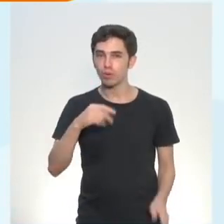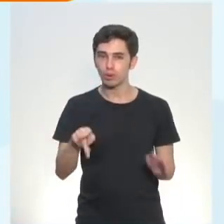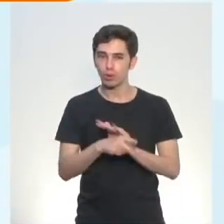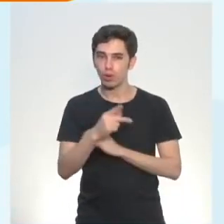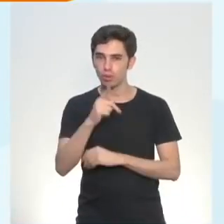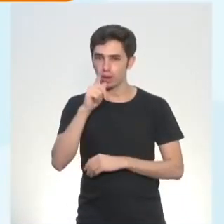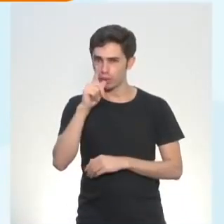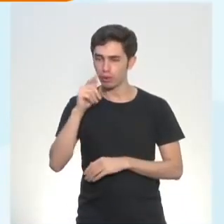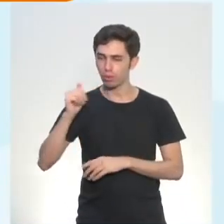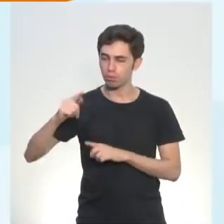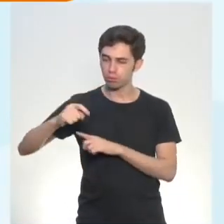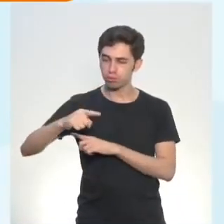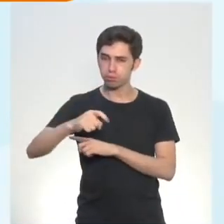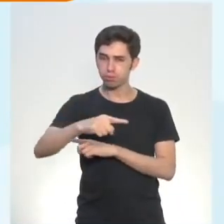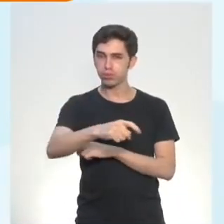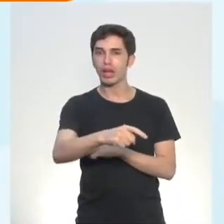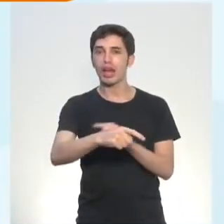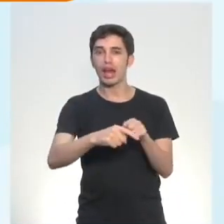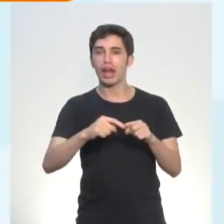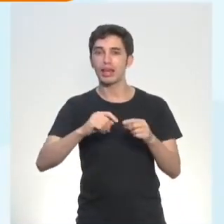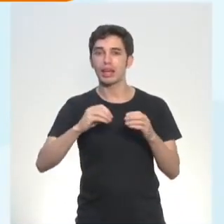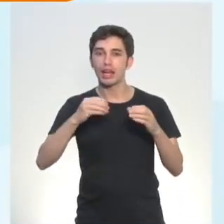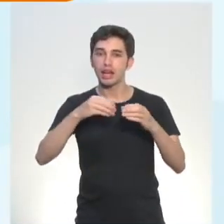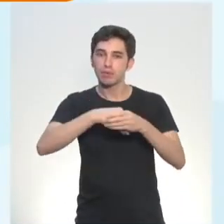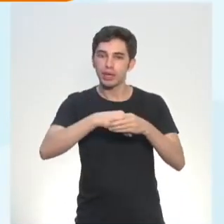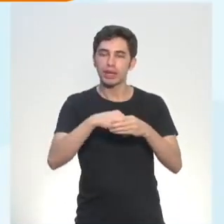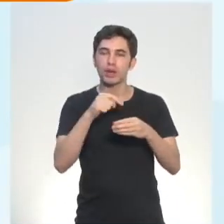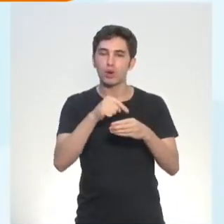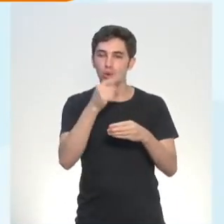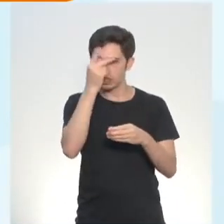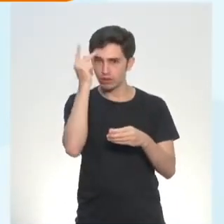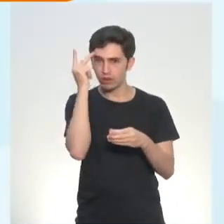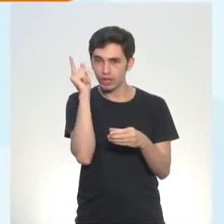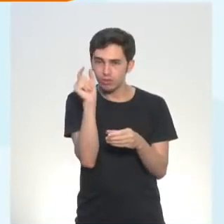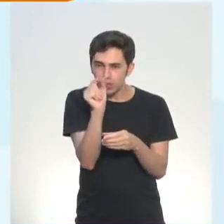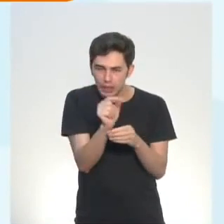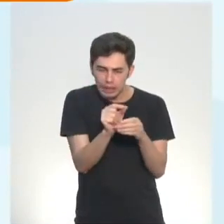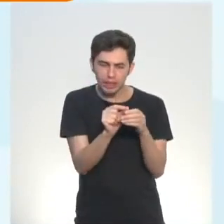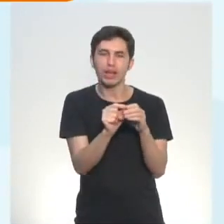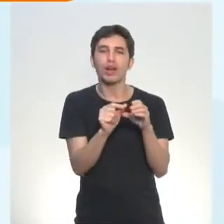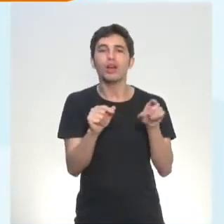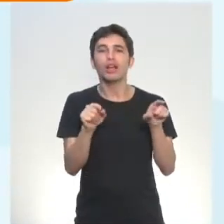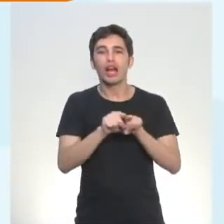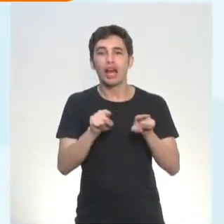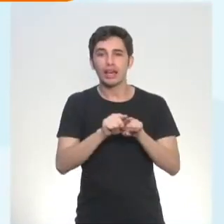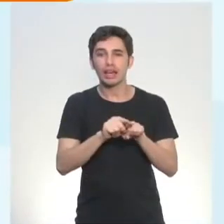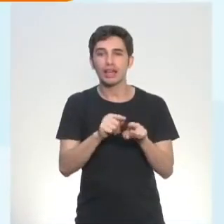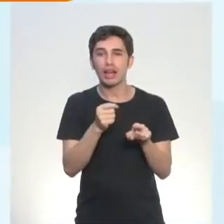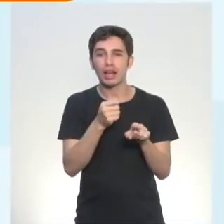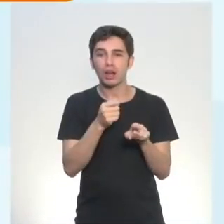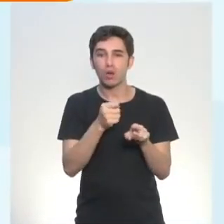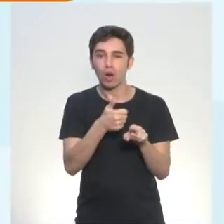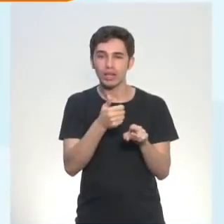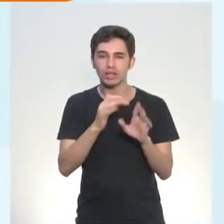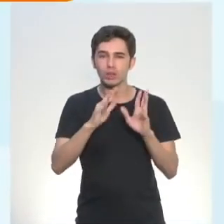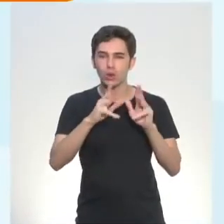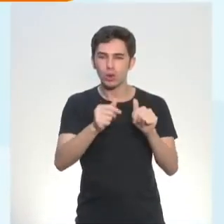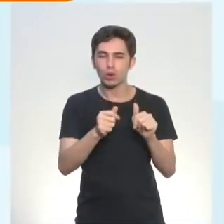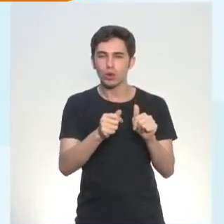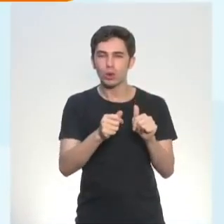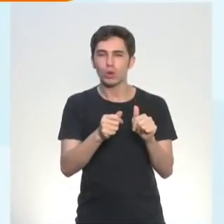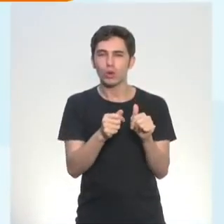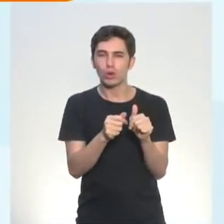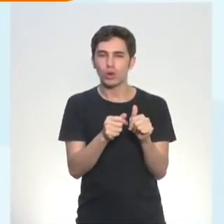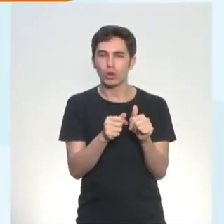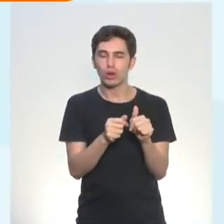estava totalmente formado, né? E aí você tem também a teoria da epigênese, onde você tem um embrião que se desenvolve a